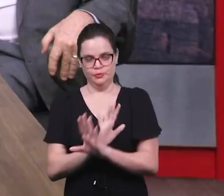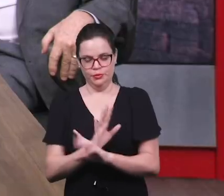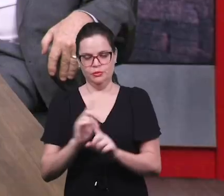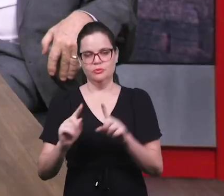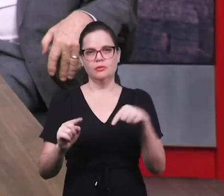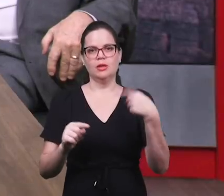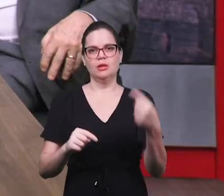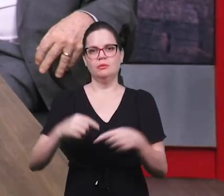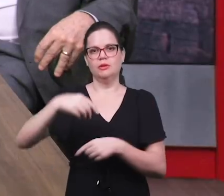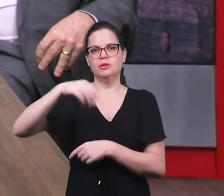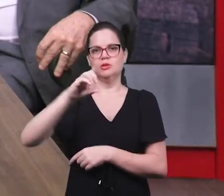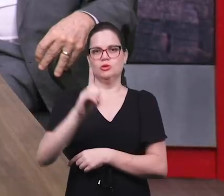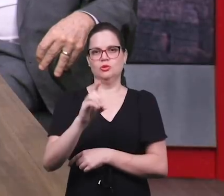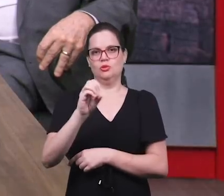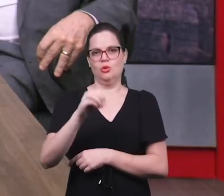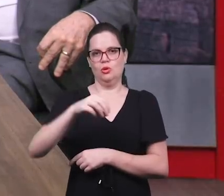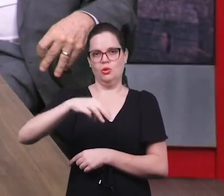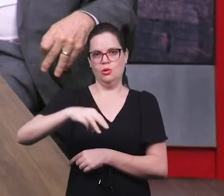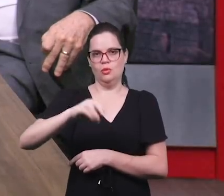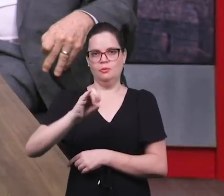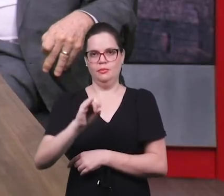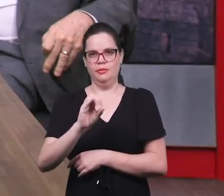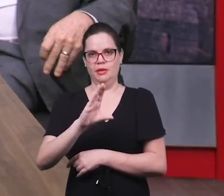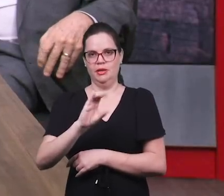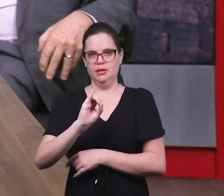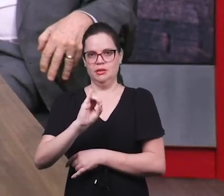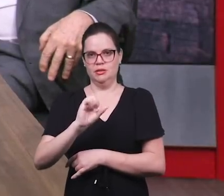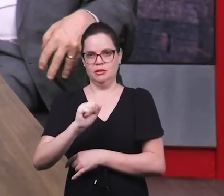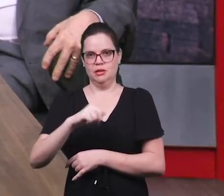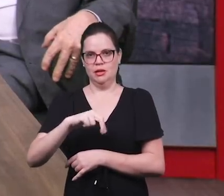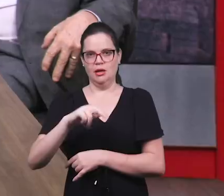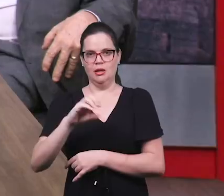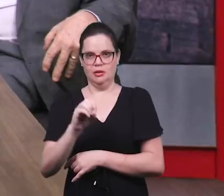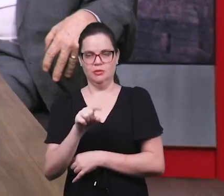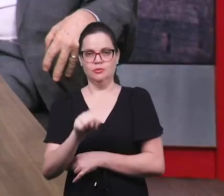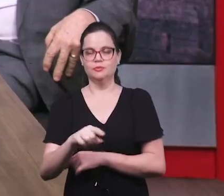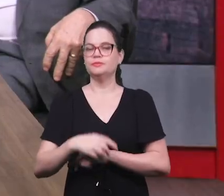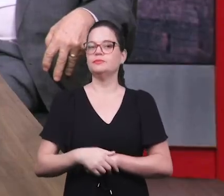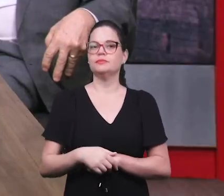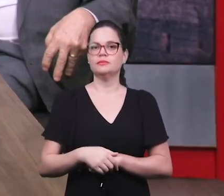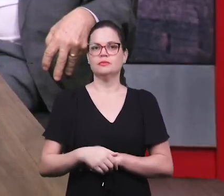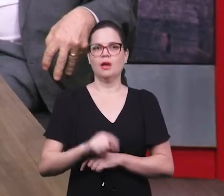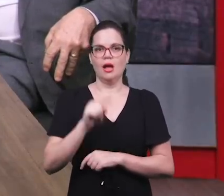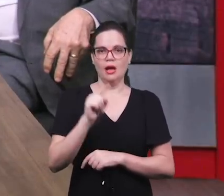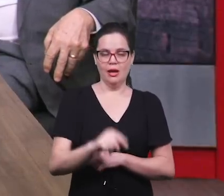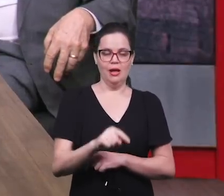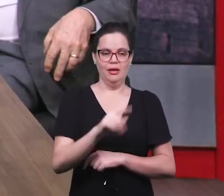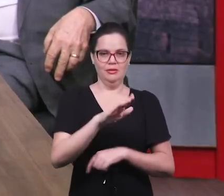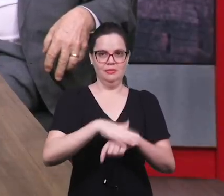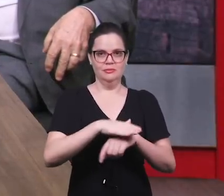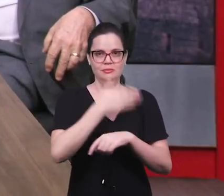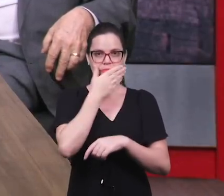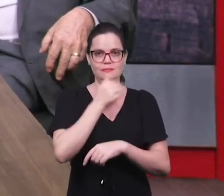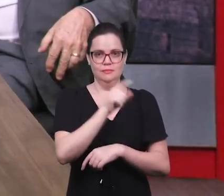a 96, Domiciano. Domiciano foi aquele que torturou Antipas. Antipas, a